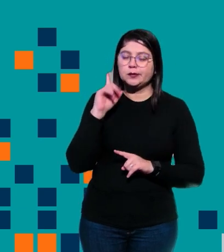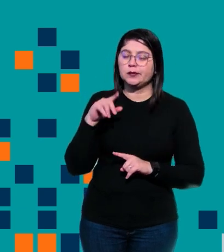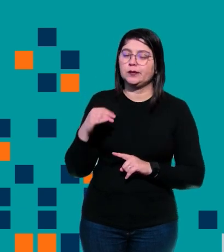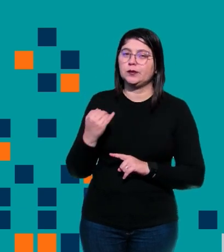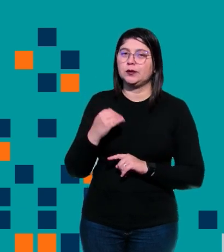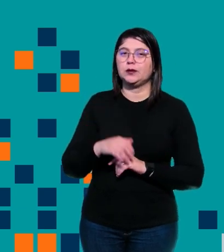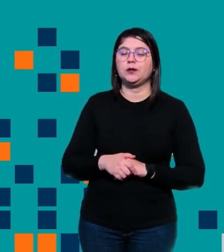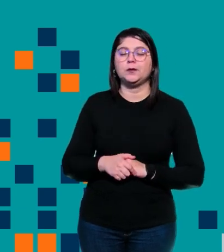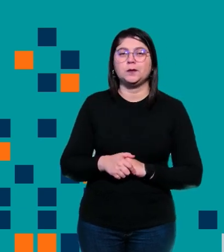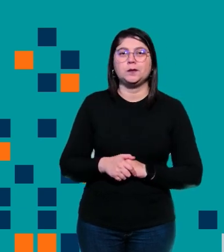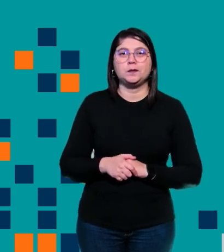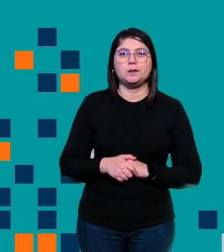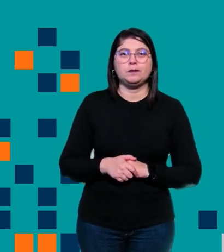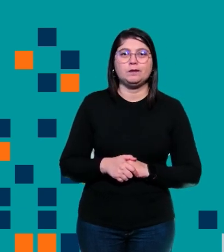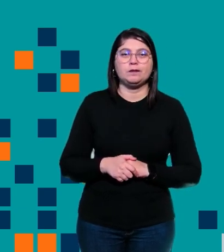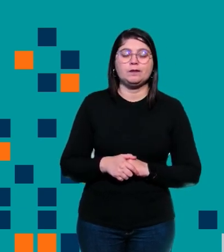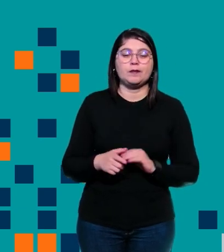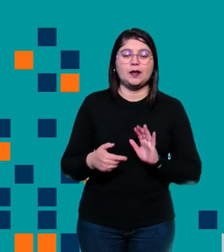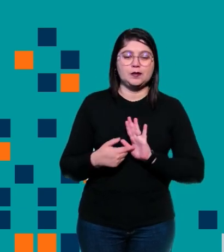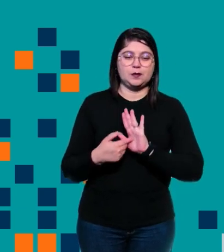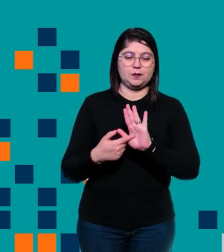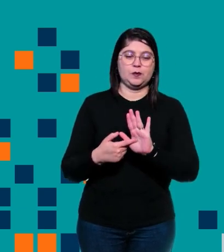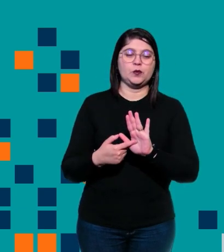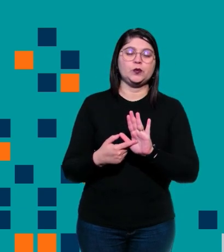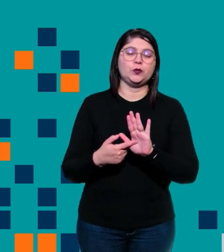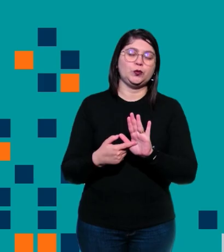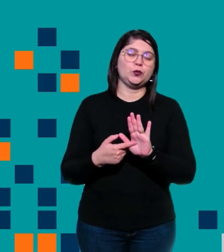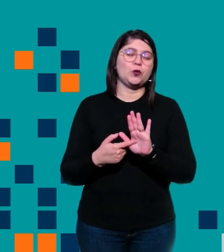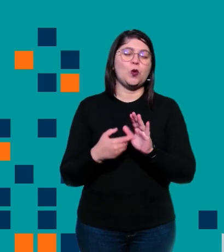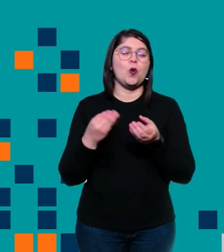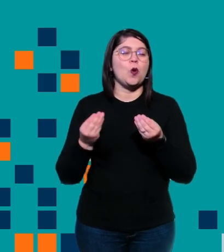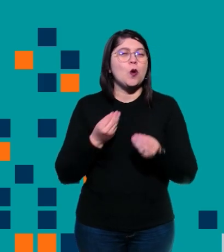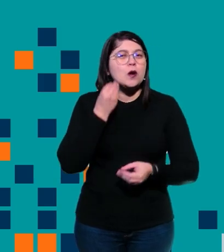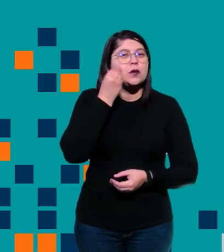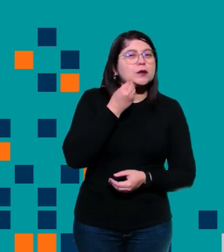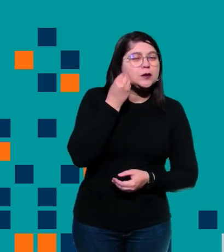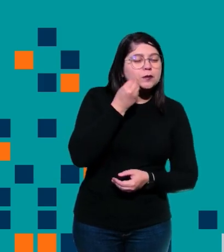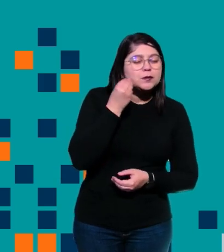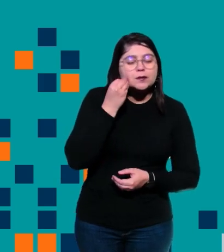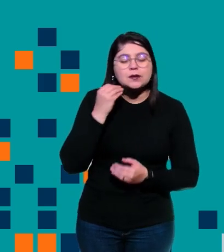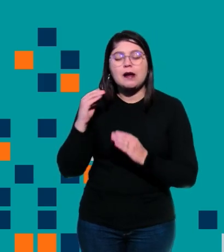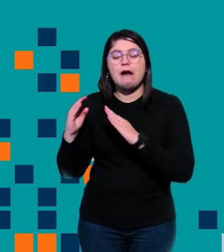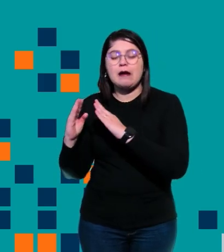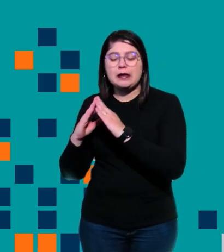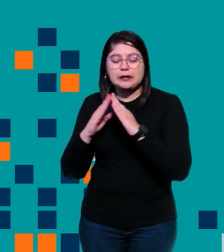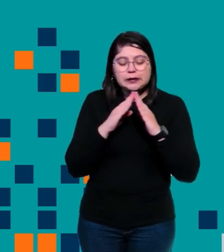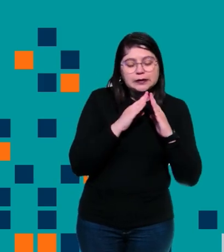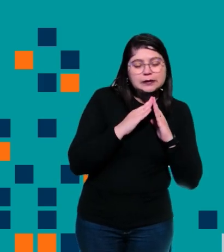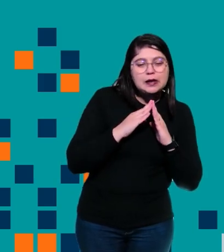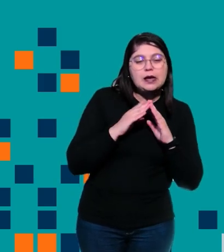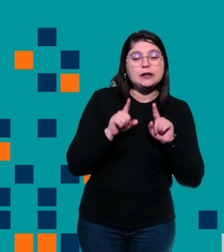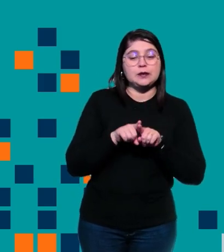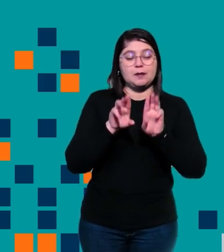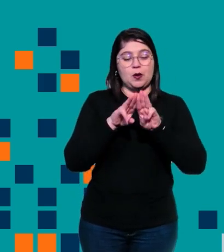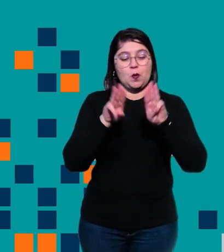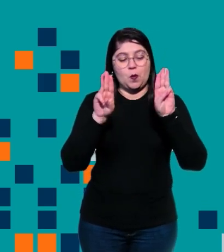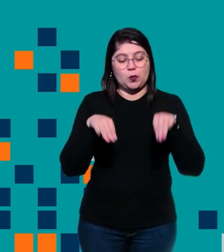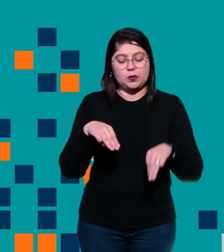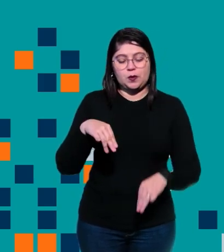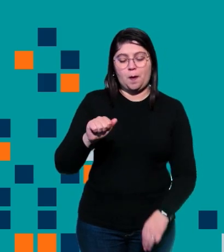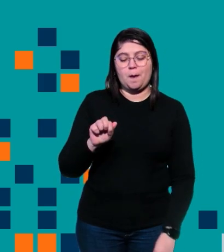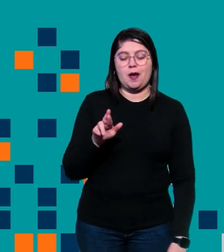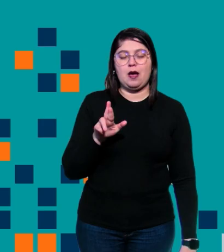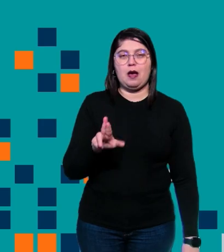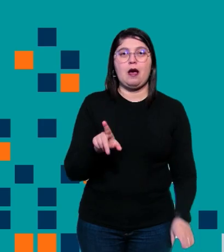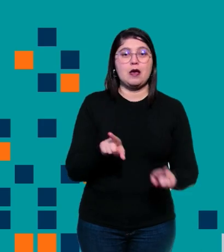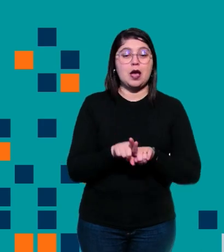Então, você viu que a gente mostrou muito essas experimentações nas residências, aí falou do Museu Mar, e agora